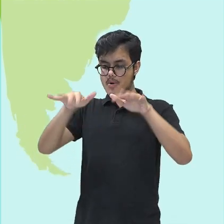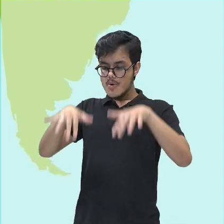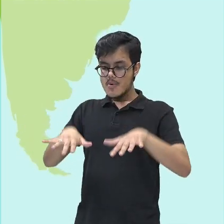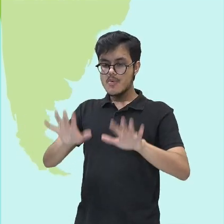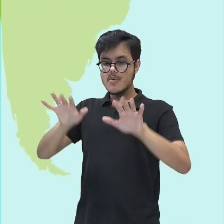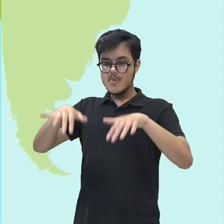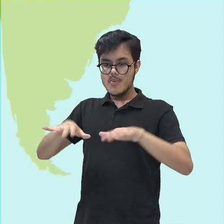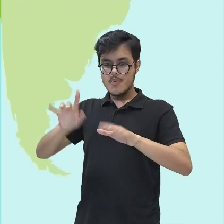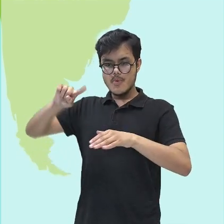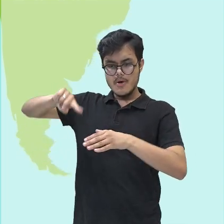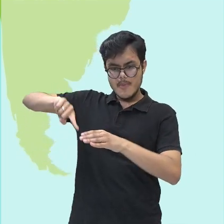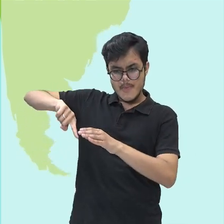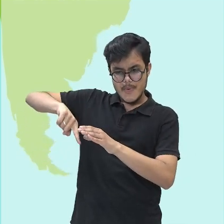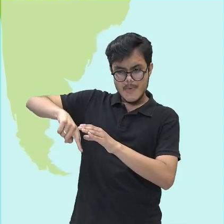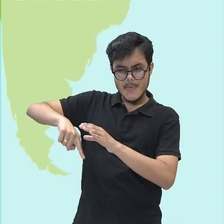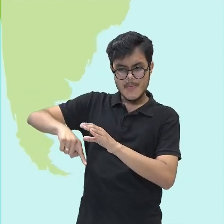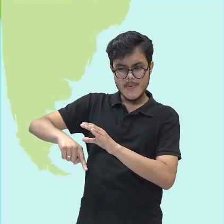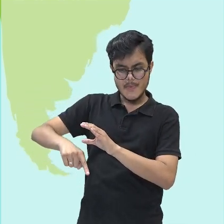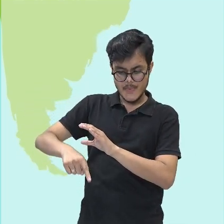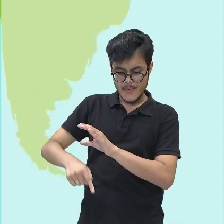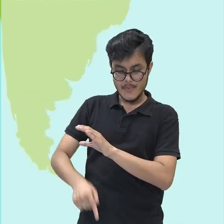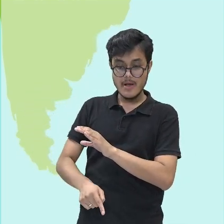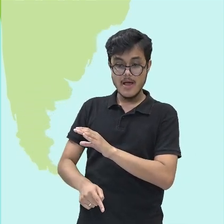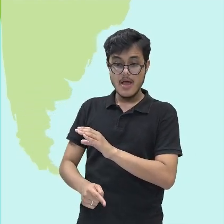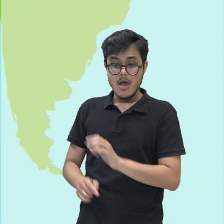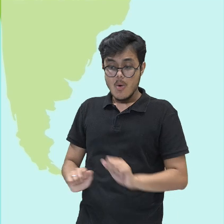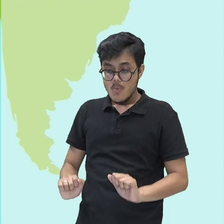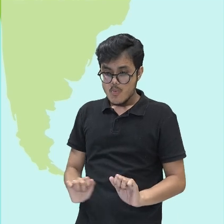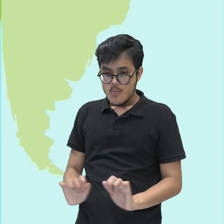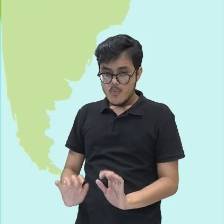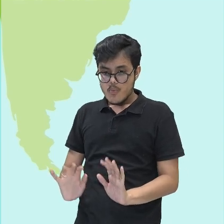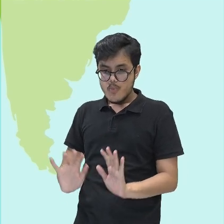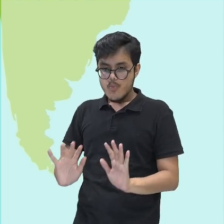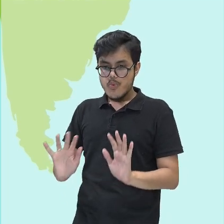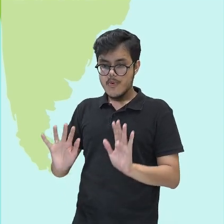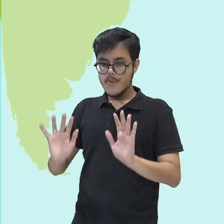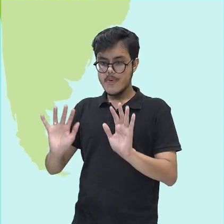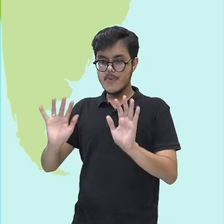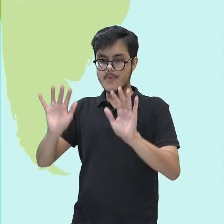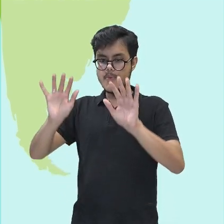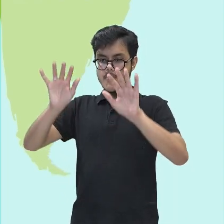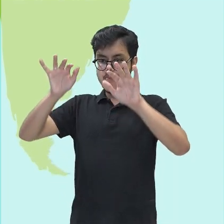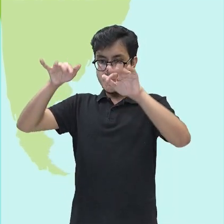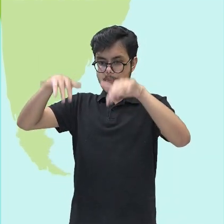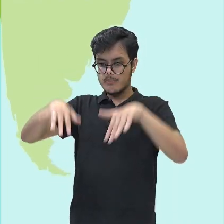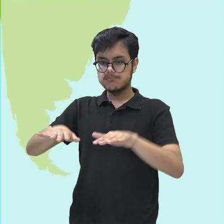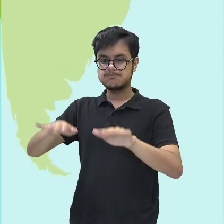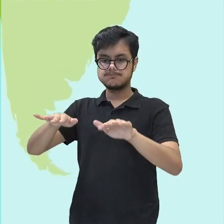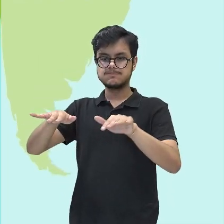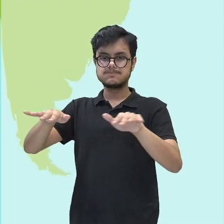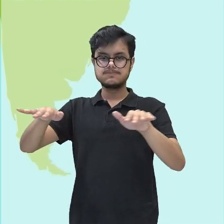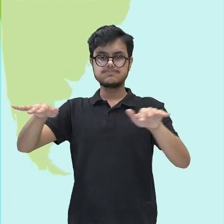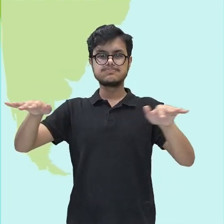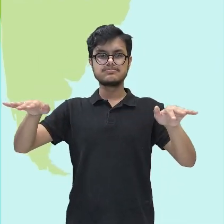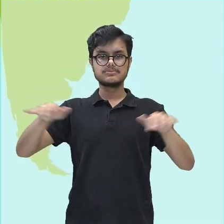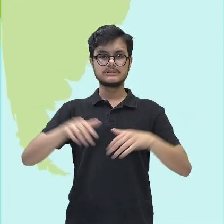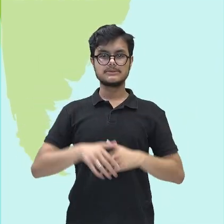com profundidades inferiores a 200 metros, sobem para as áreas mais quentes e rasas dos